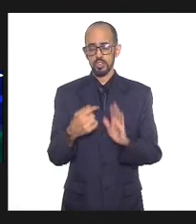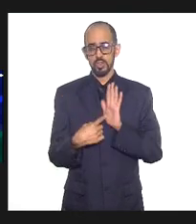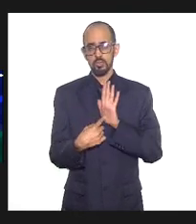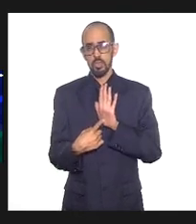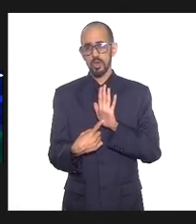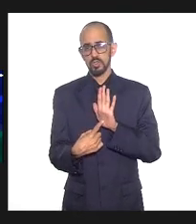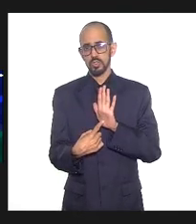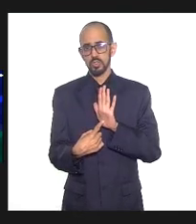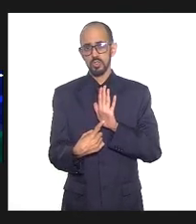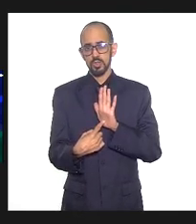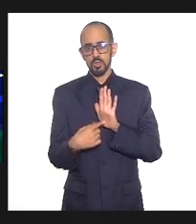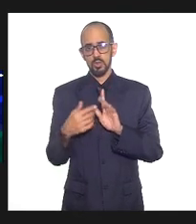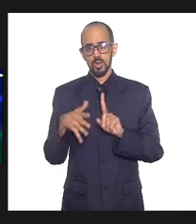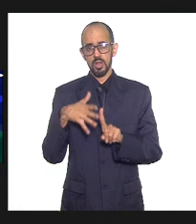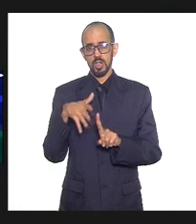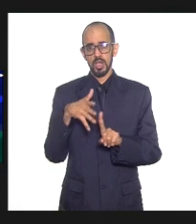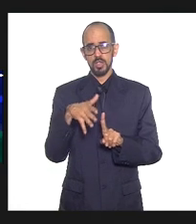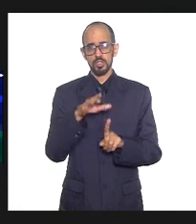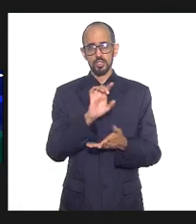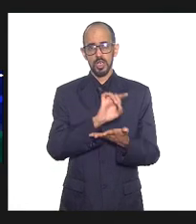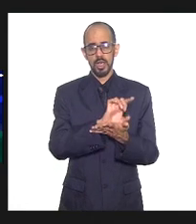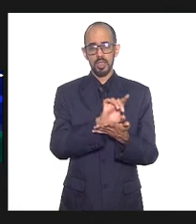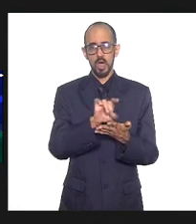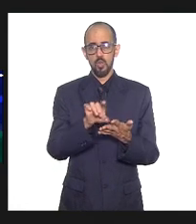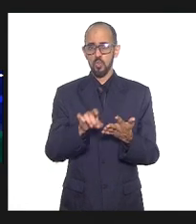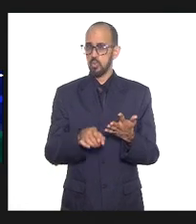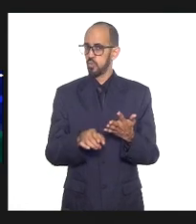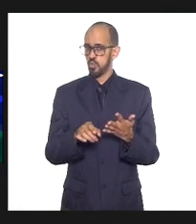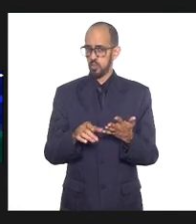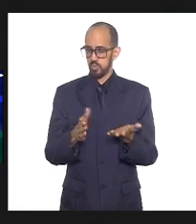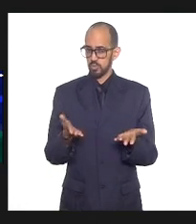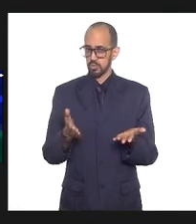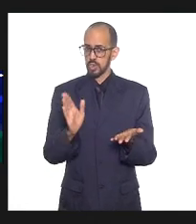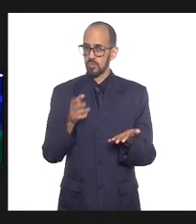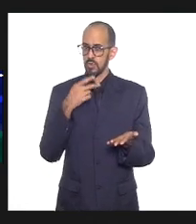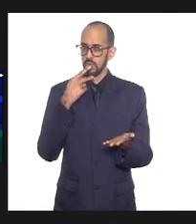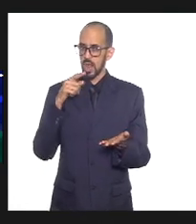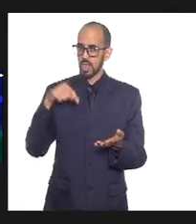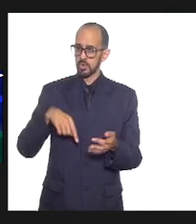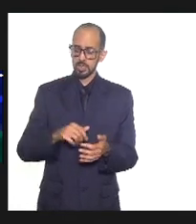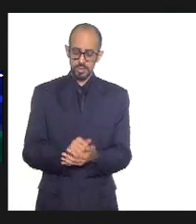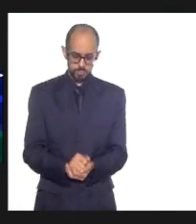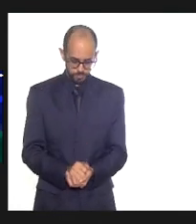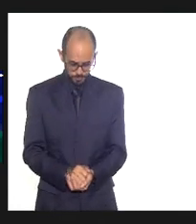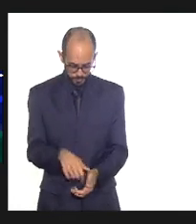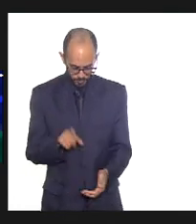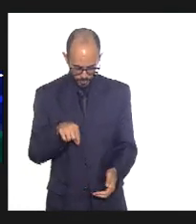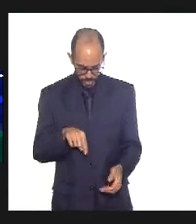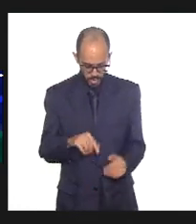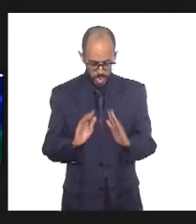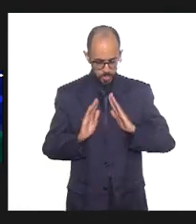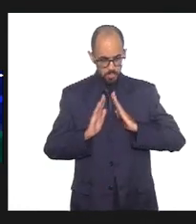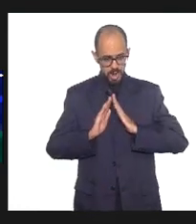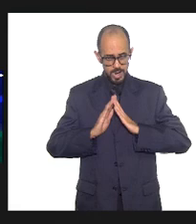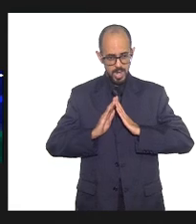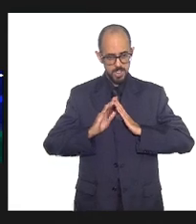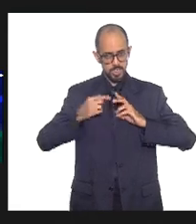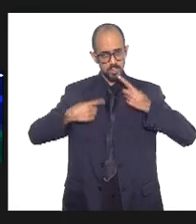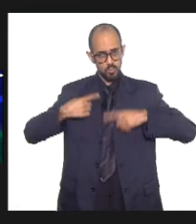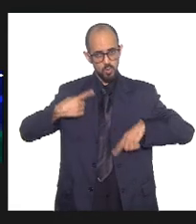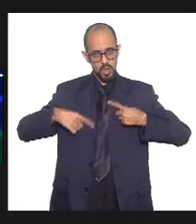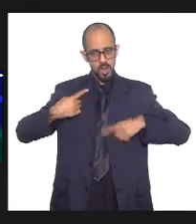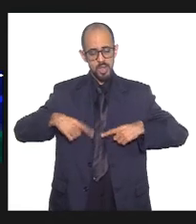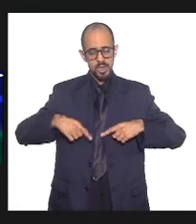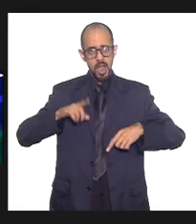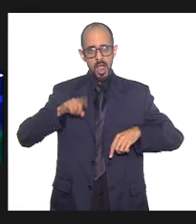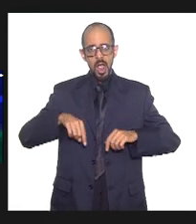mostram a narrativa de cada um. Como já foi falado aqui dentro, é uma casa de política, é uma casa,